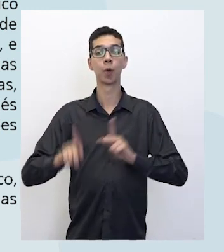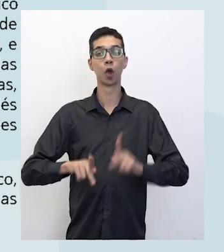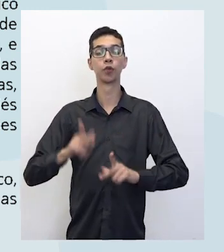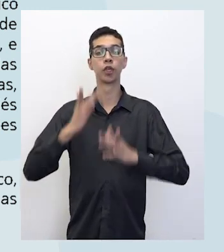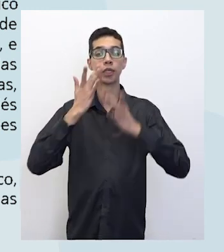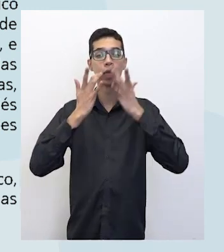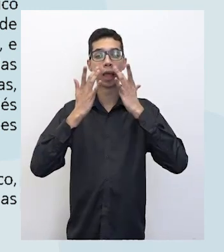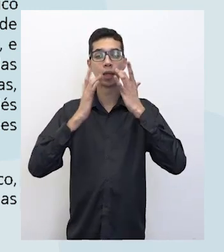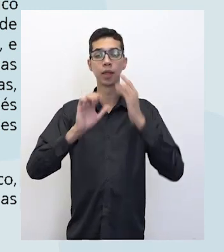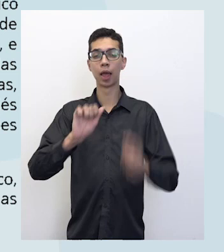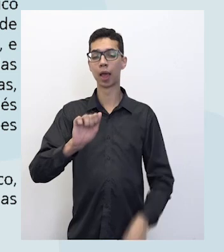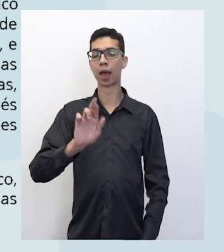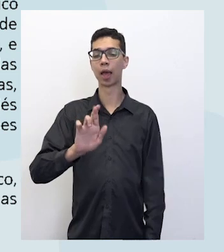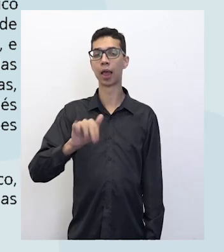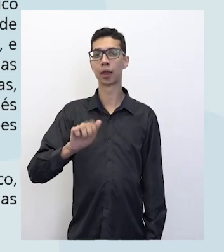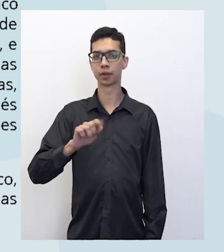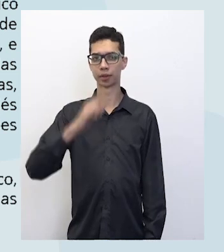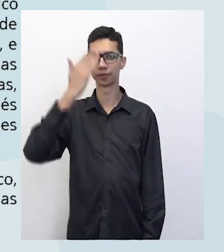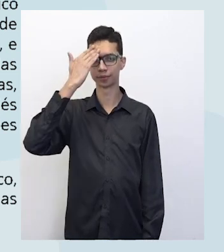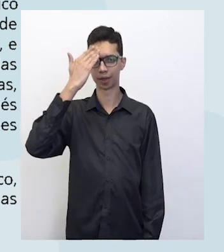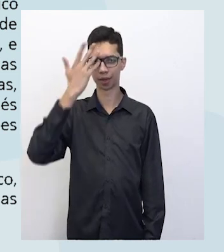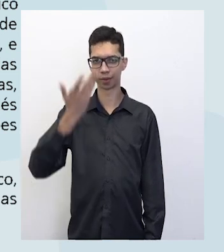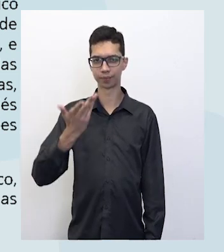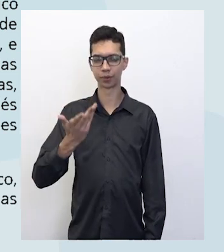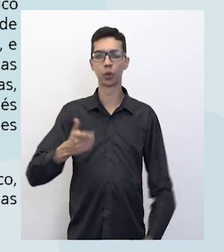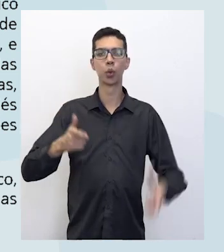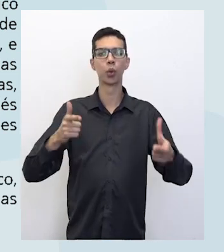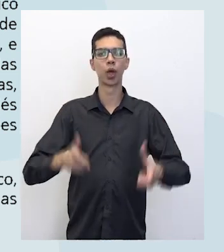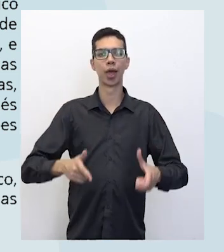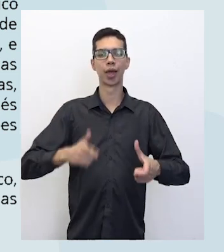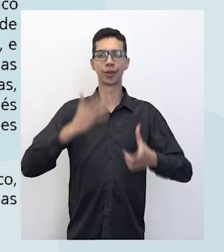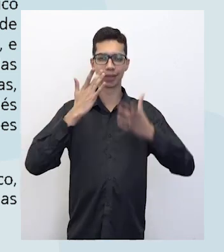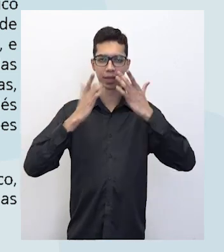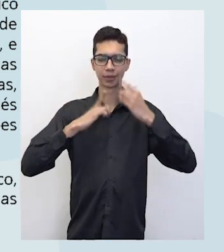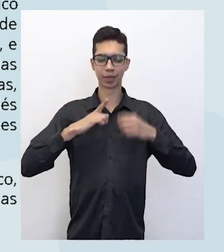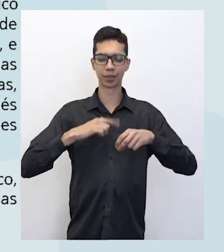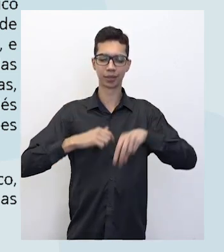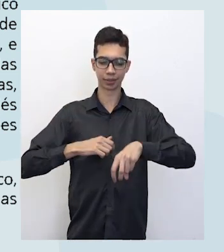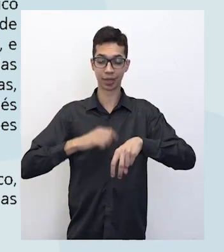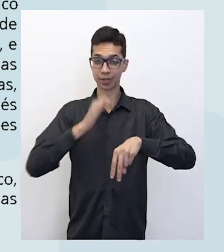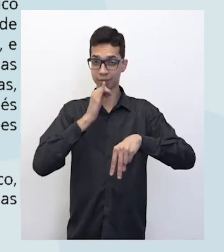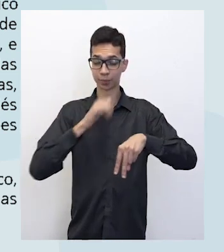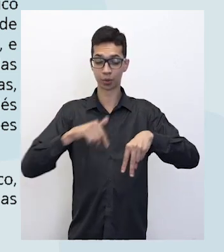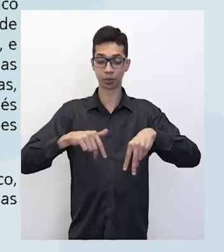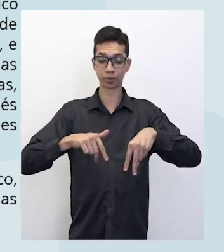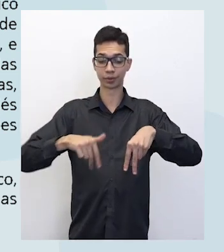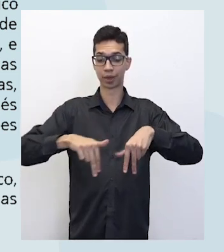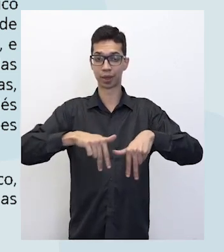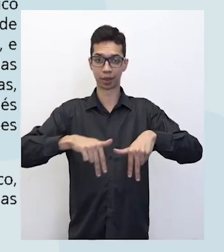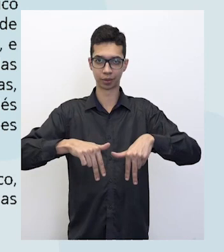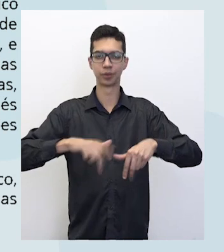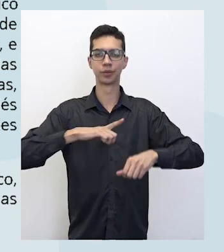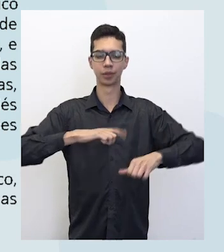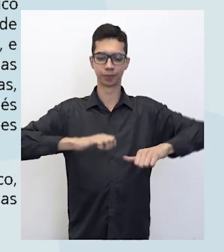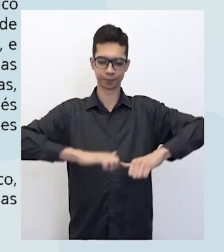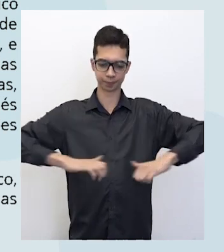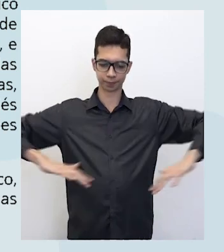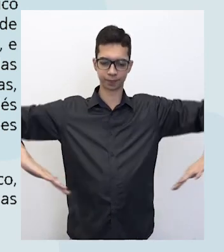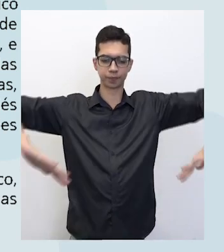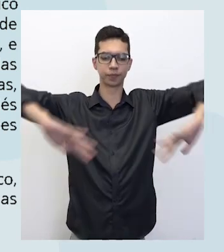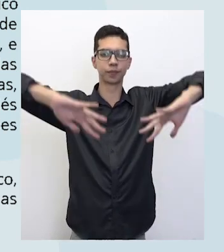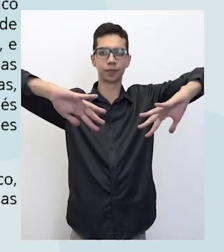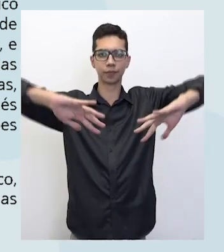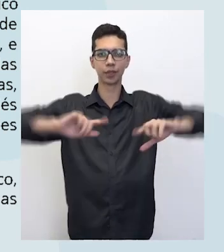de arena, né? O teatro oficina, né? Zé Celso Martinez Corrêa, né? E tantos outros aqui no